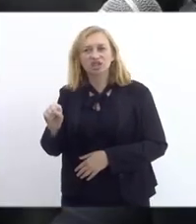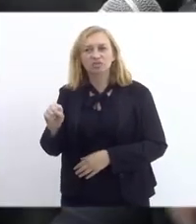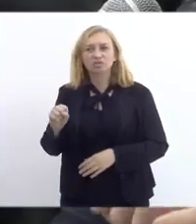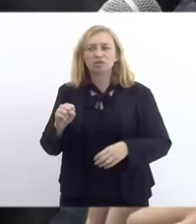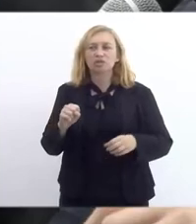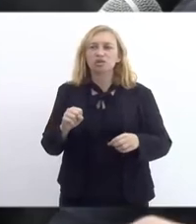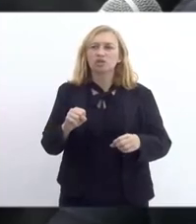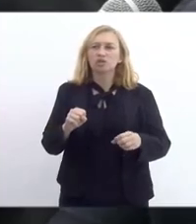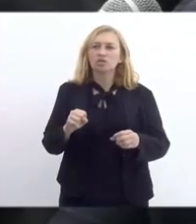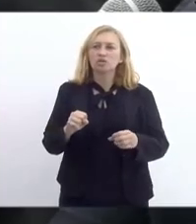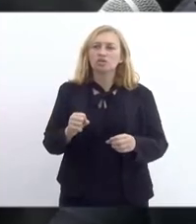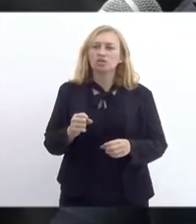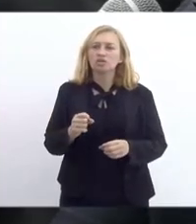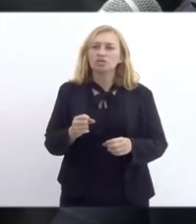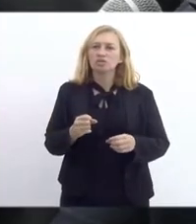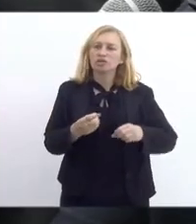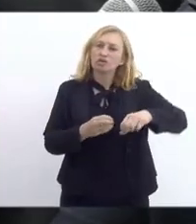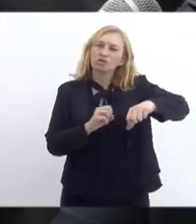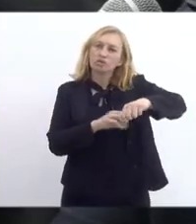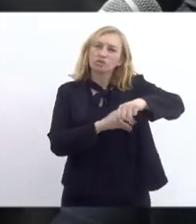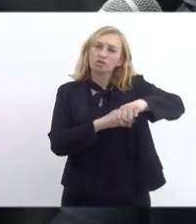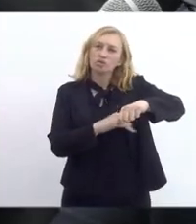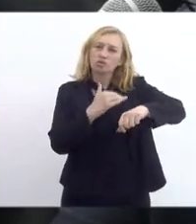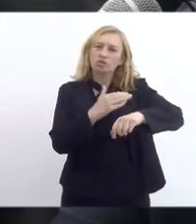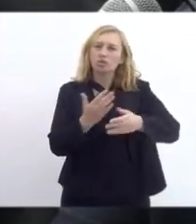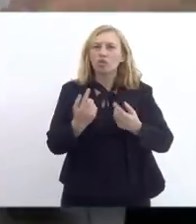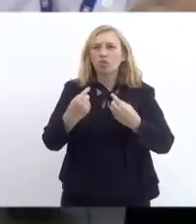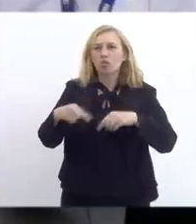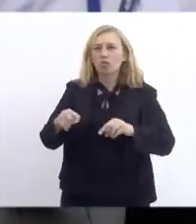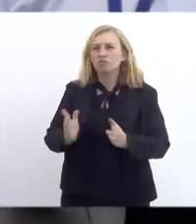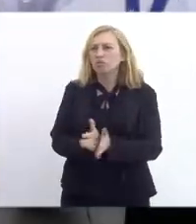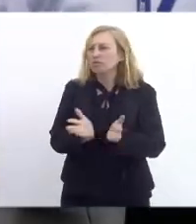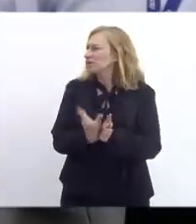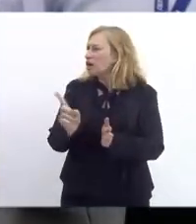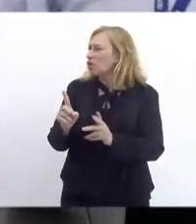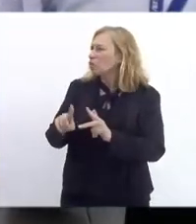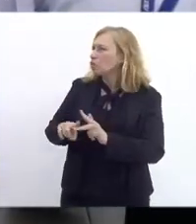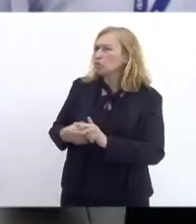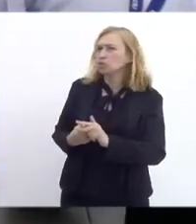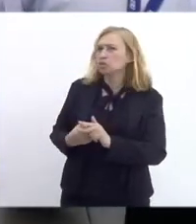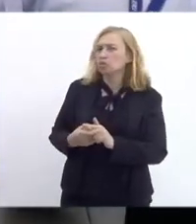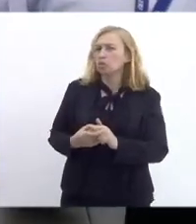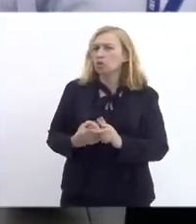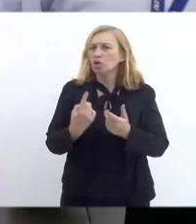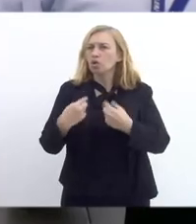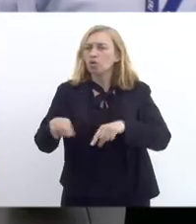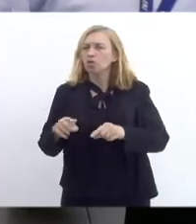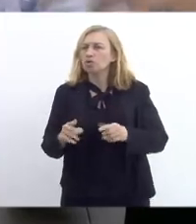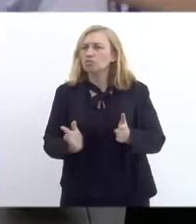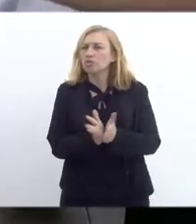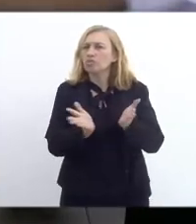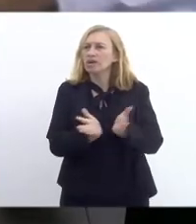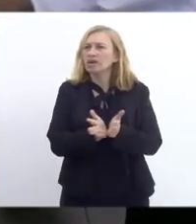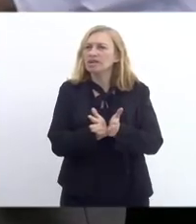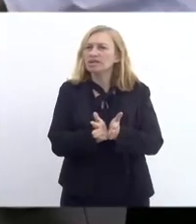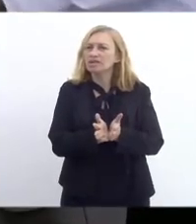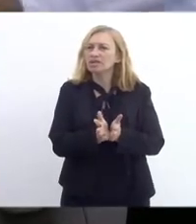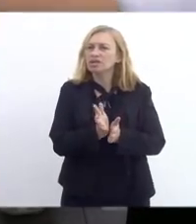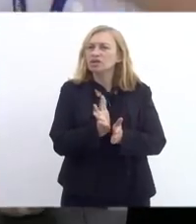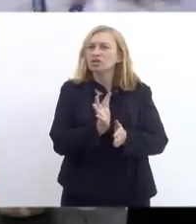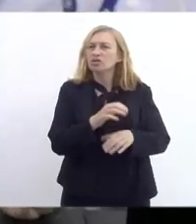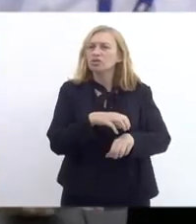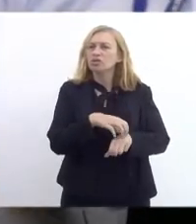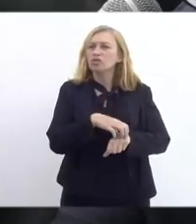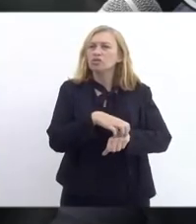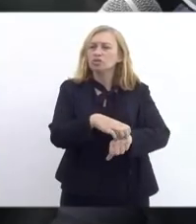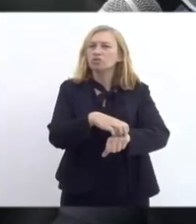Pobreza. Vamos discutir, vamos em frente. Não, ela mudou de combate à pobreza para o fundo de...